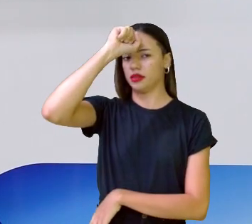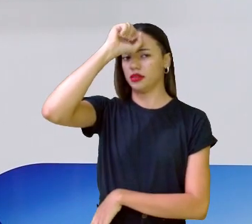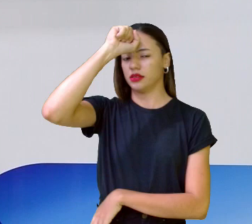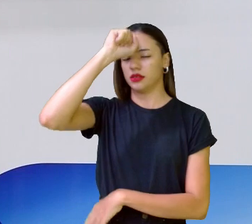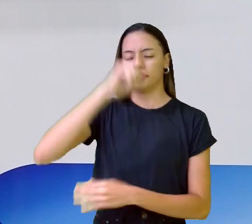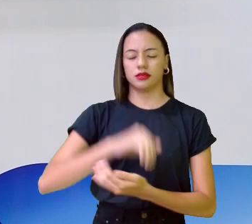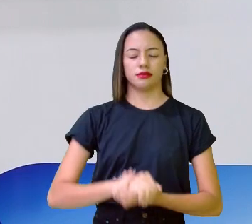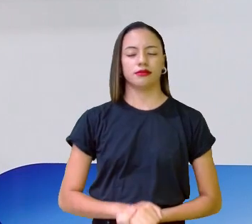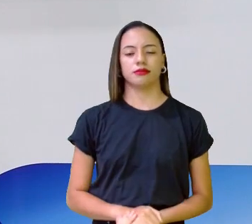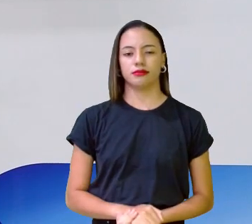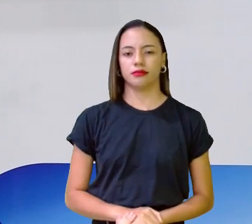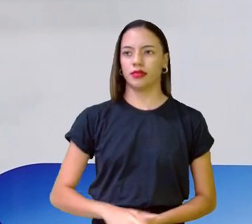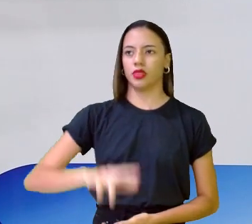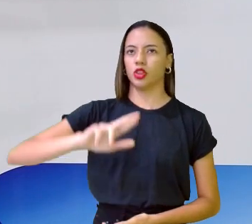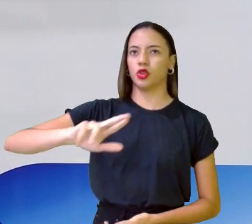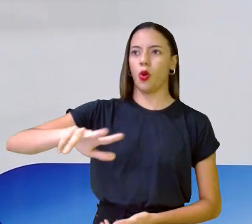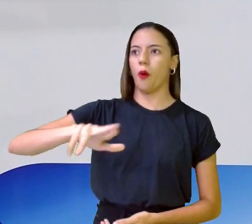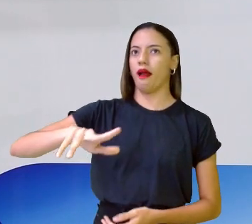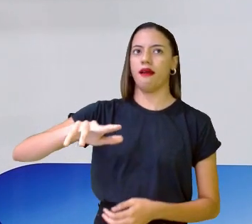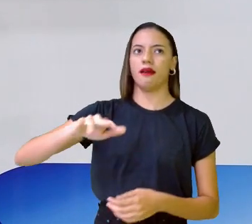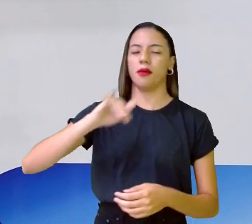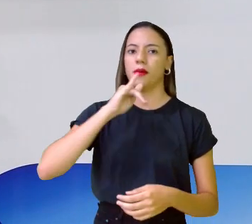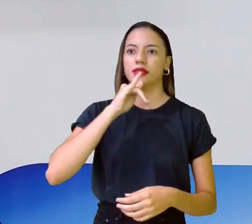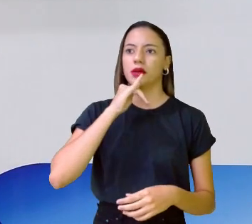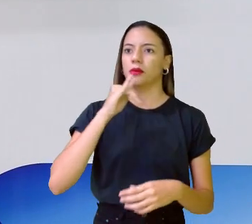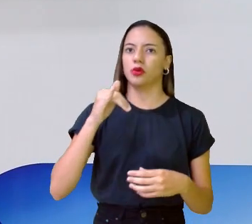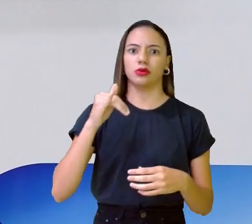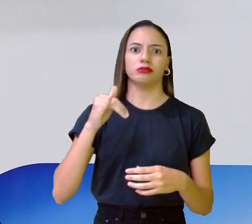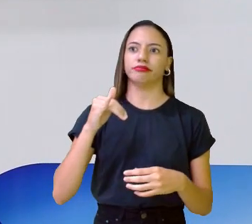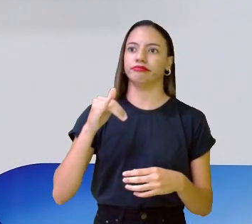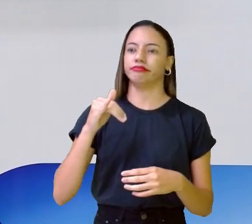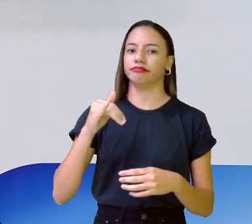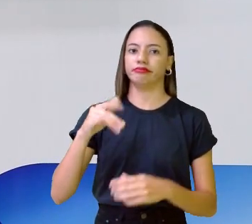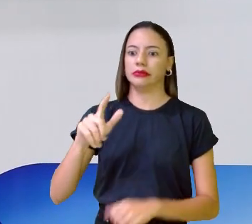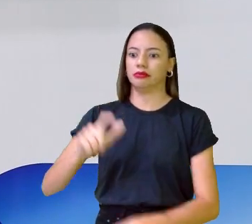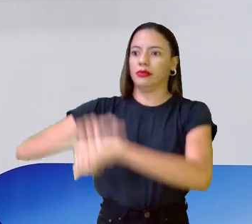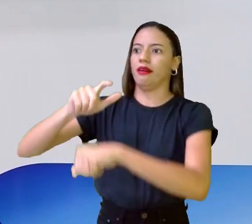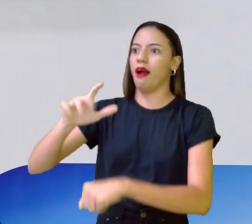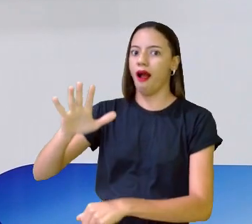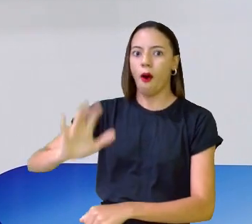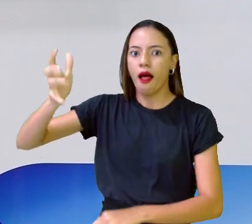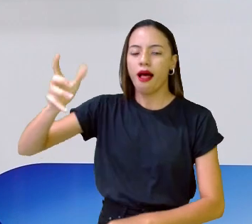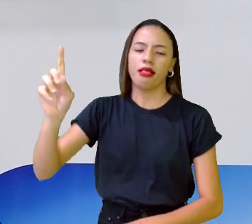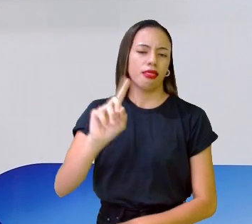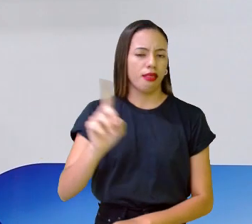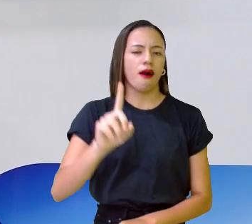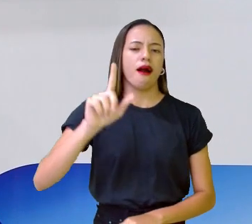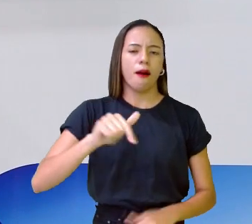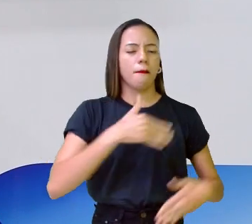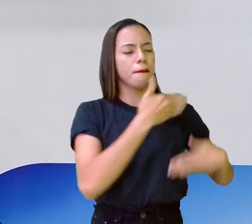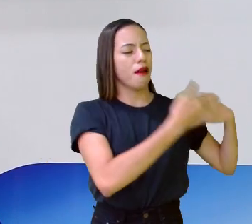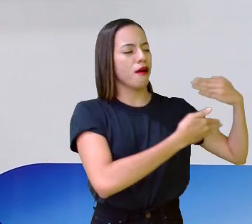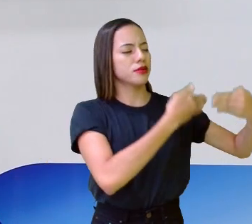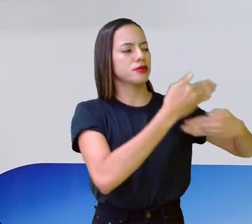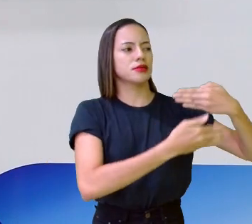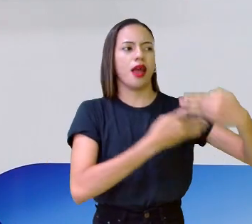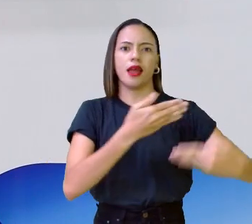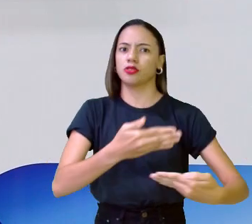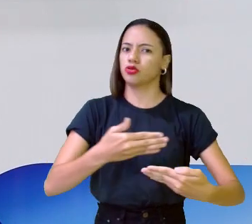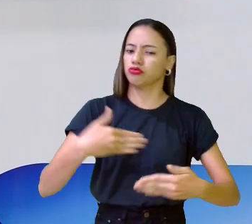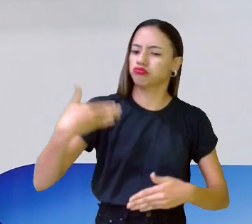não é de uma hora para outra. Não é da é um noite pro processo, dia, é um não é? processo. Contínuo, constante. Então, é